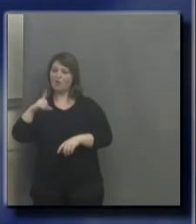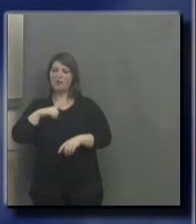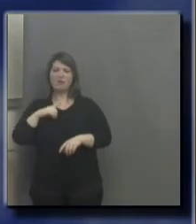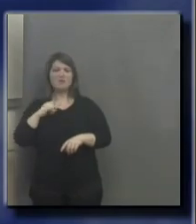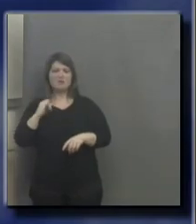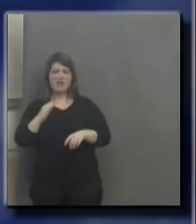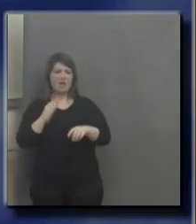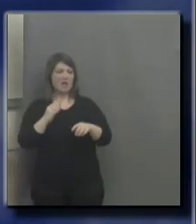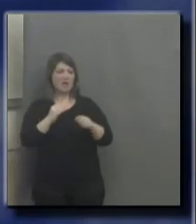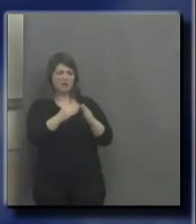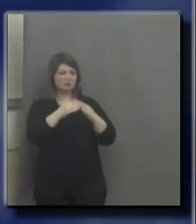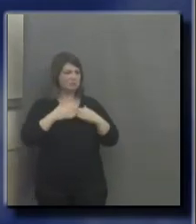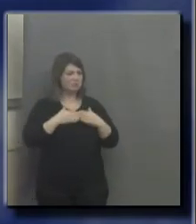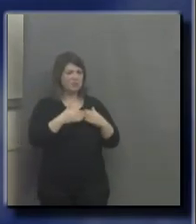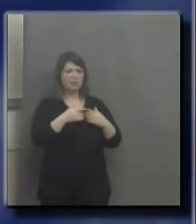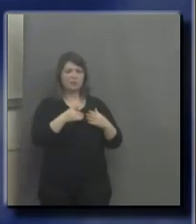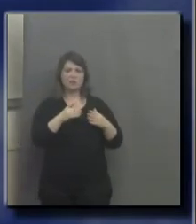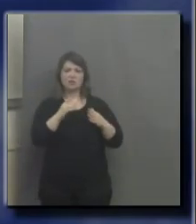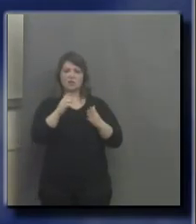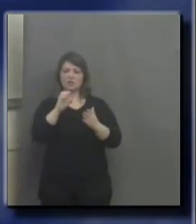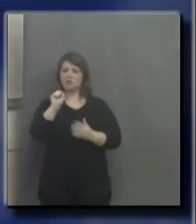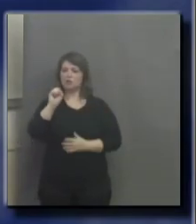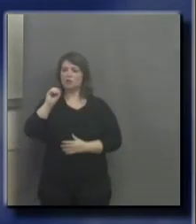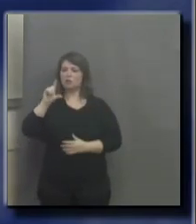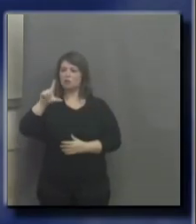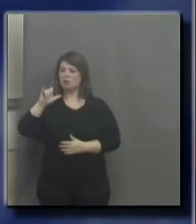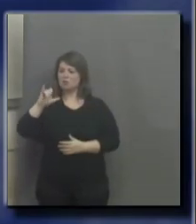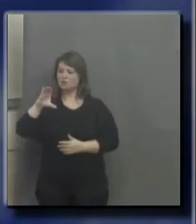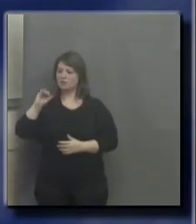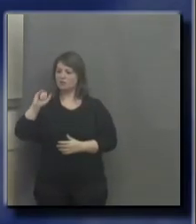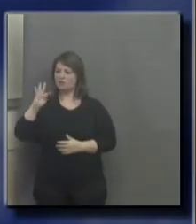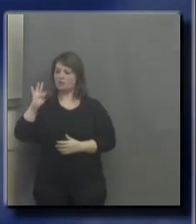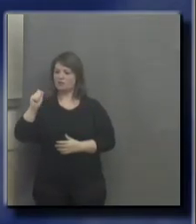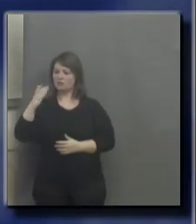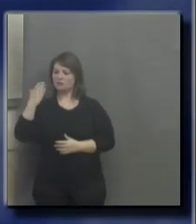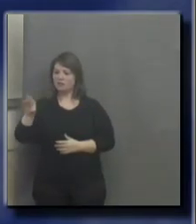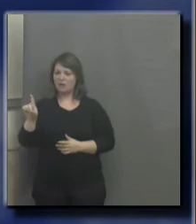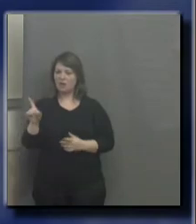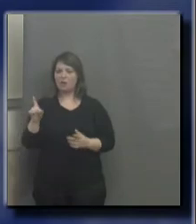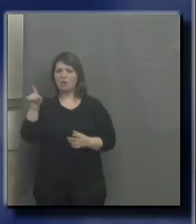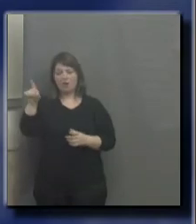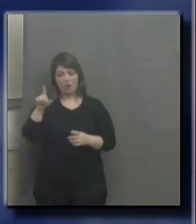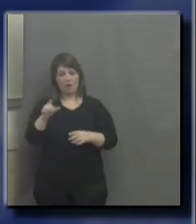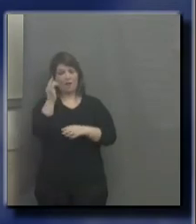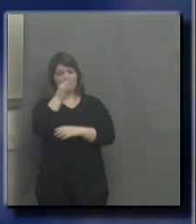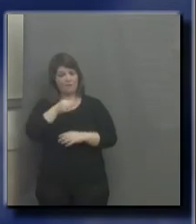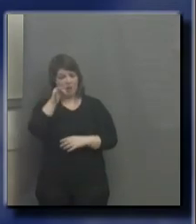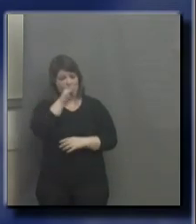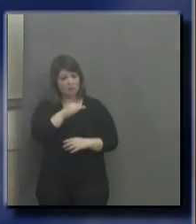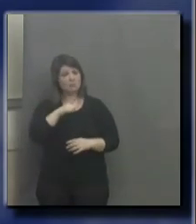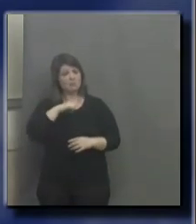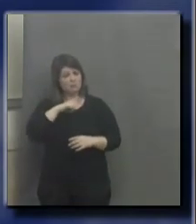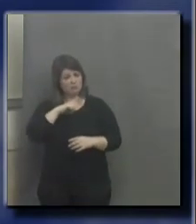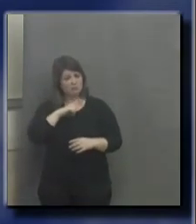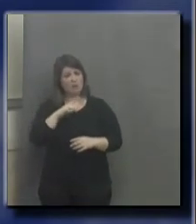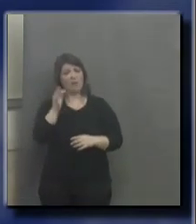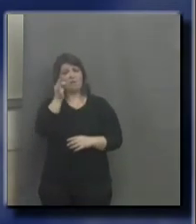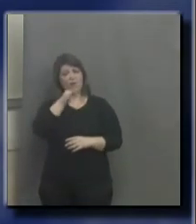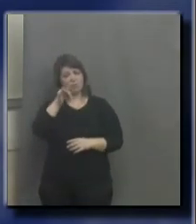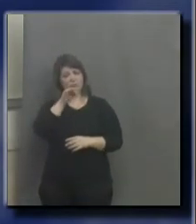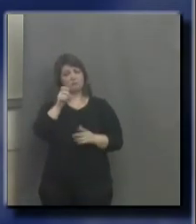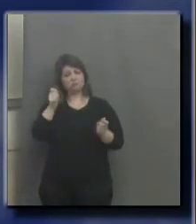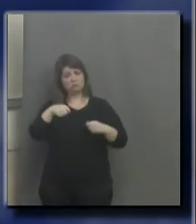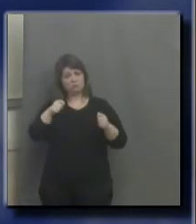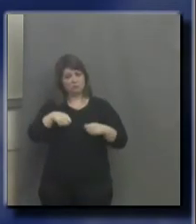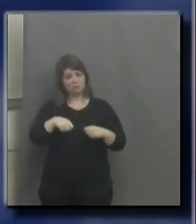uma autorização específica. Então, as instituições de ensino que têm autonomia, por exemplo, como as